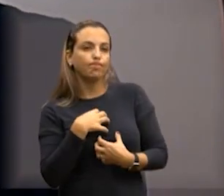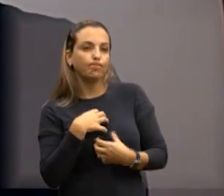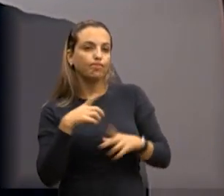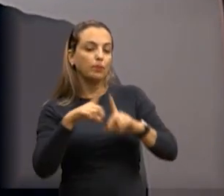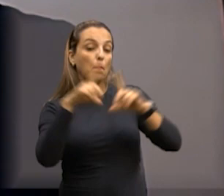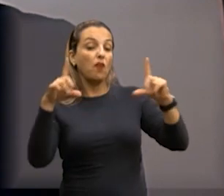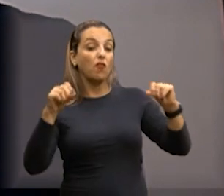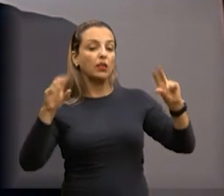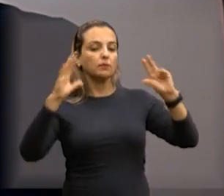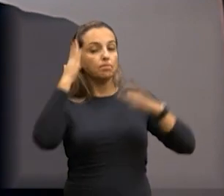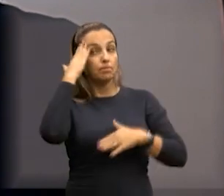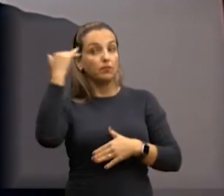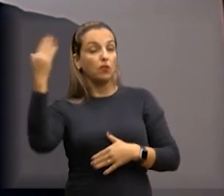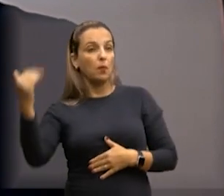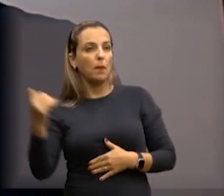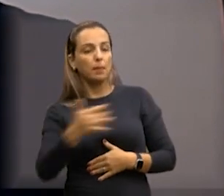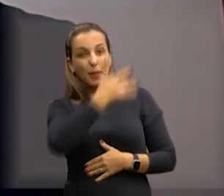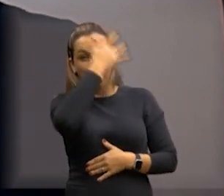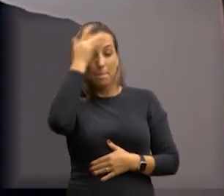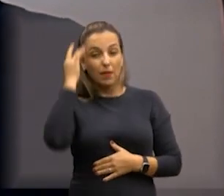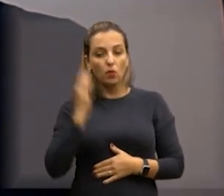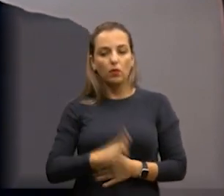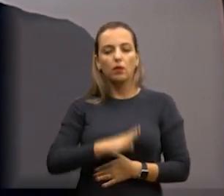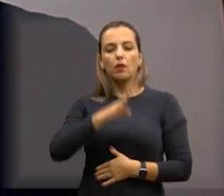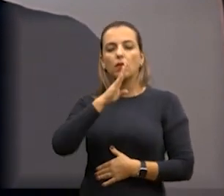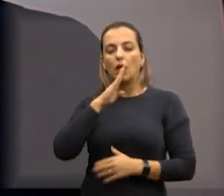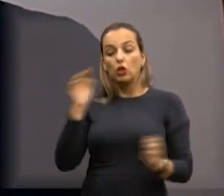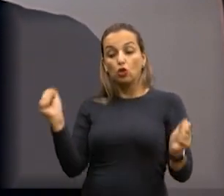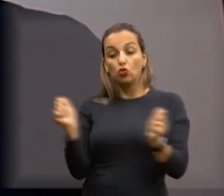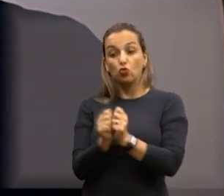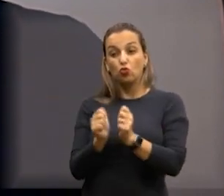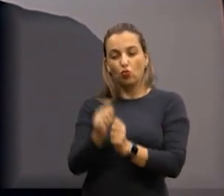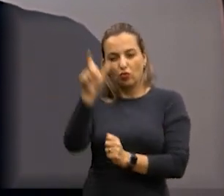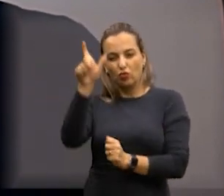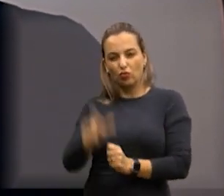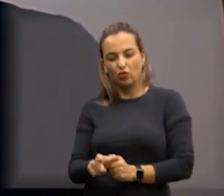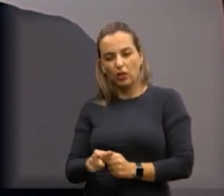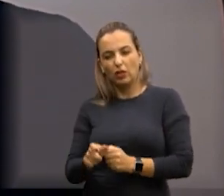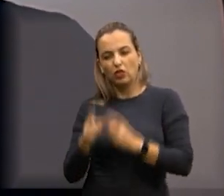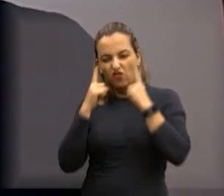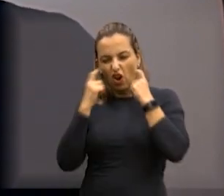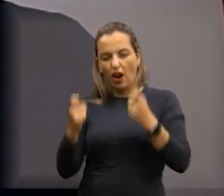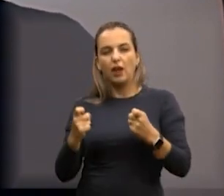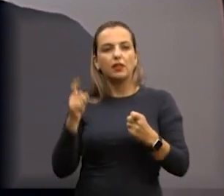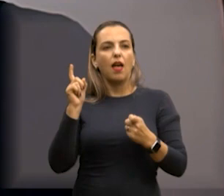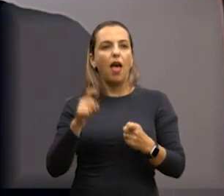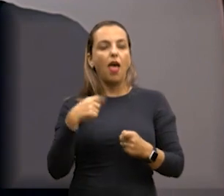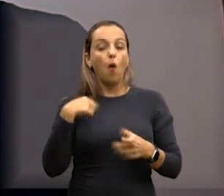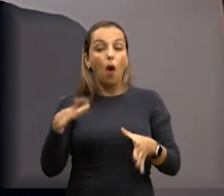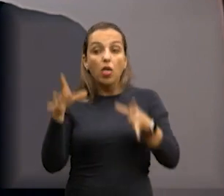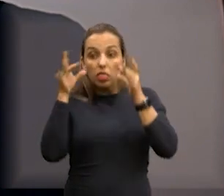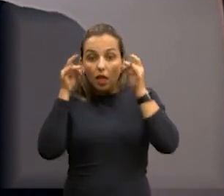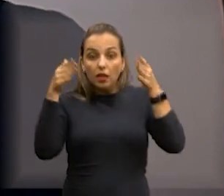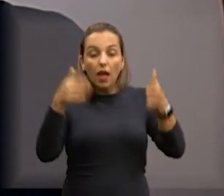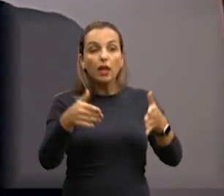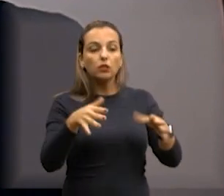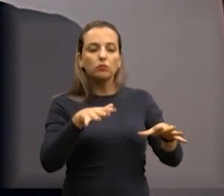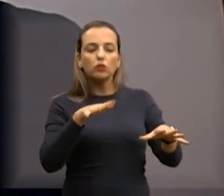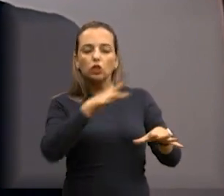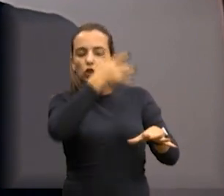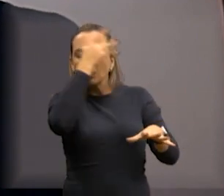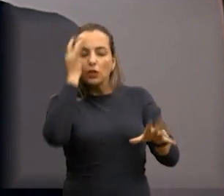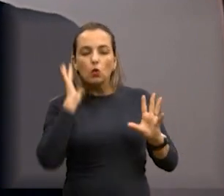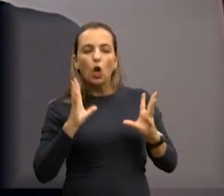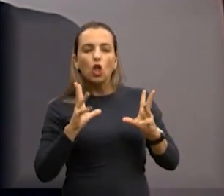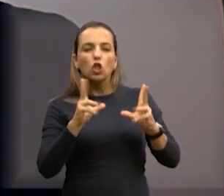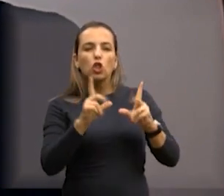velha frase, aqueles que se calam se unem ao opressor. Então estarei muito atenta a todos os movimentos daqueles que não